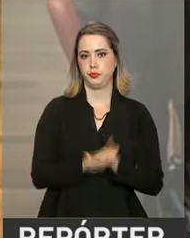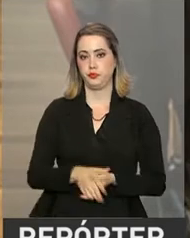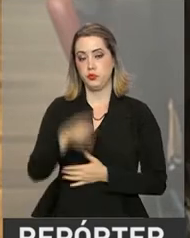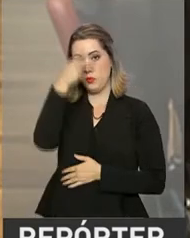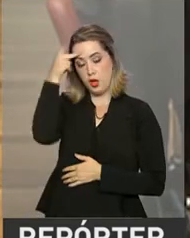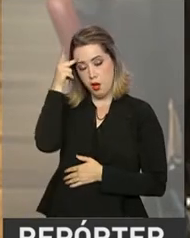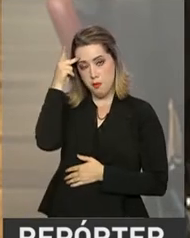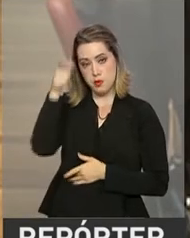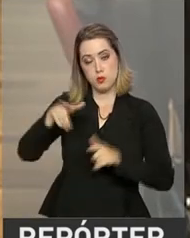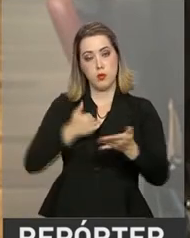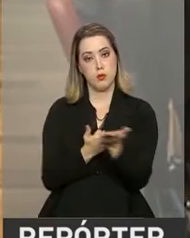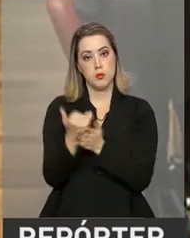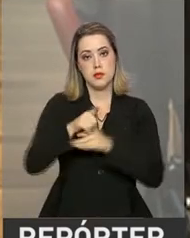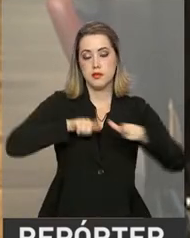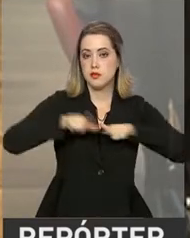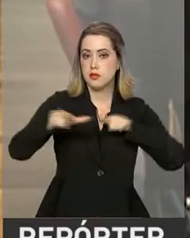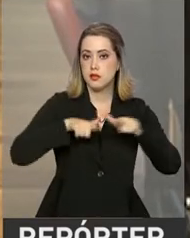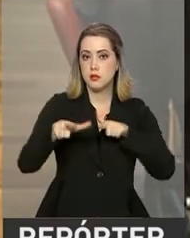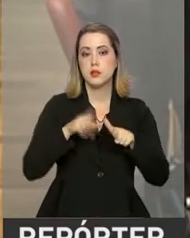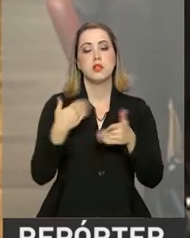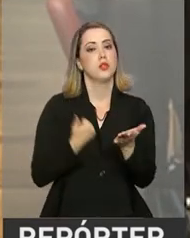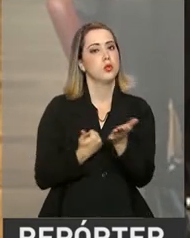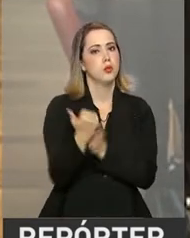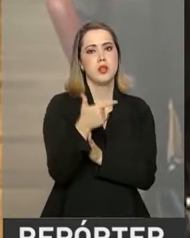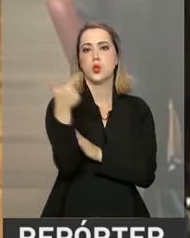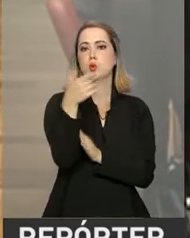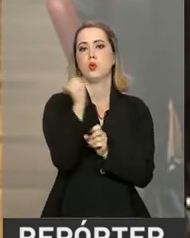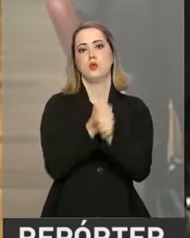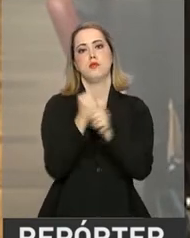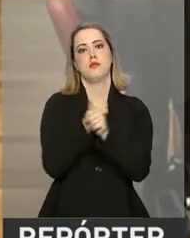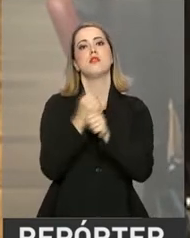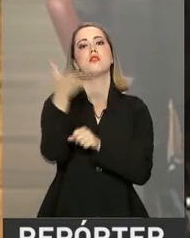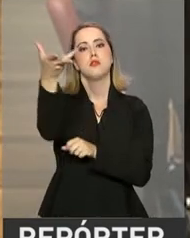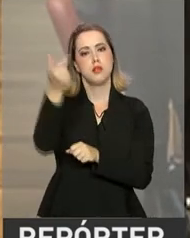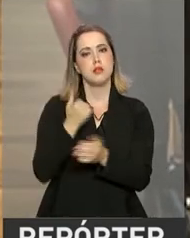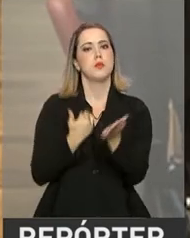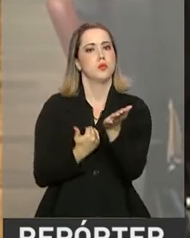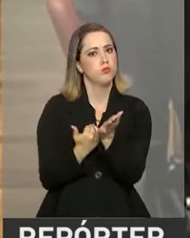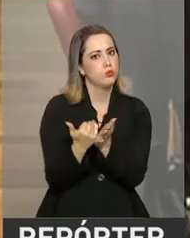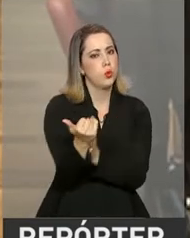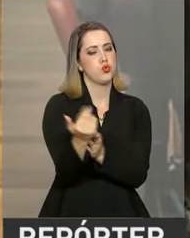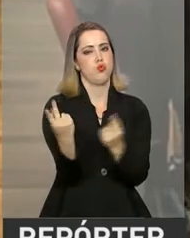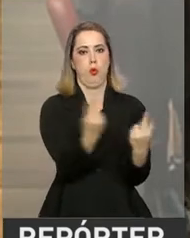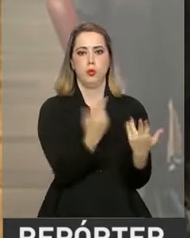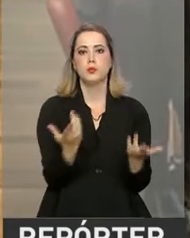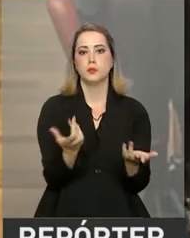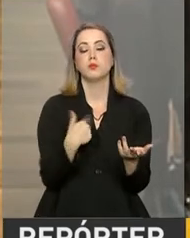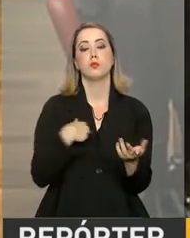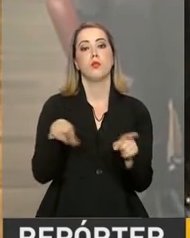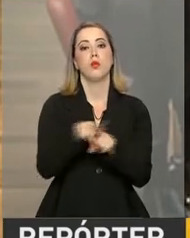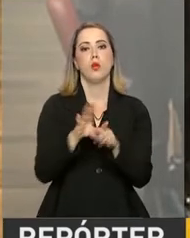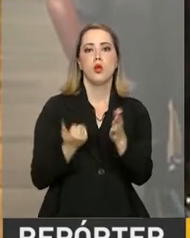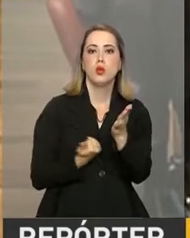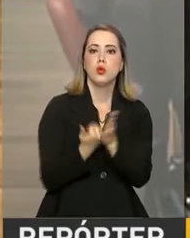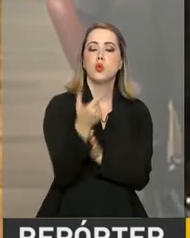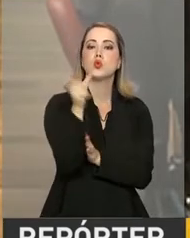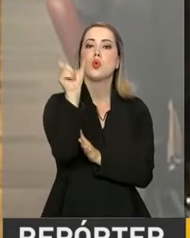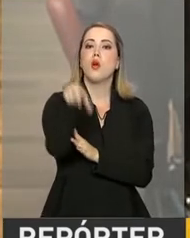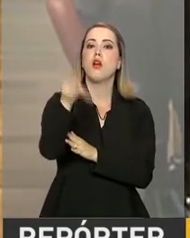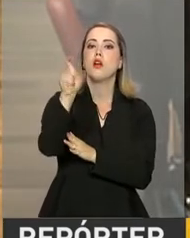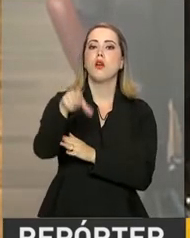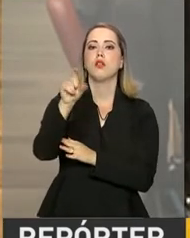agora formalizar emprego vai continuar dois anos recebendo o bolsa família é e vai ficar com o cartão dele